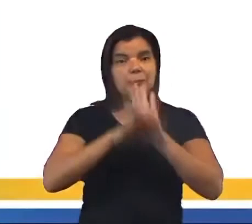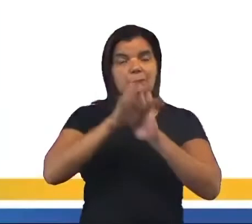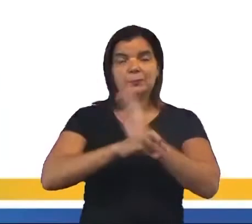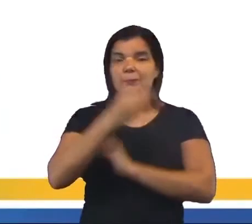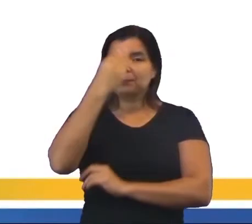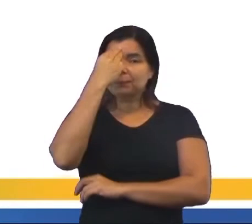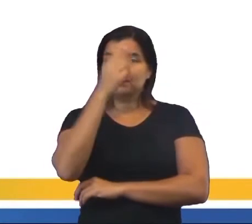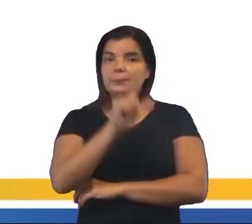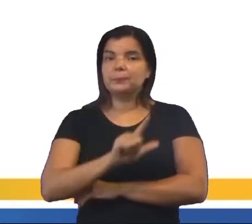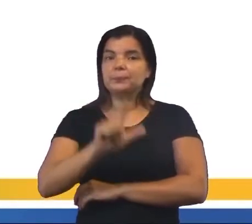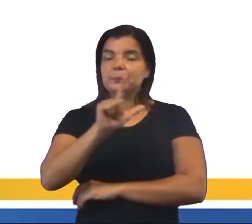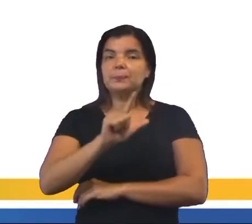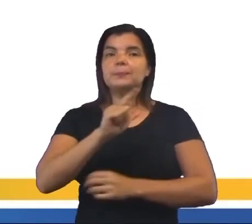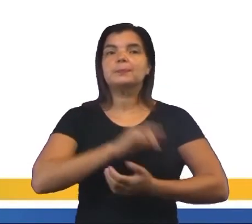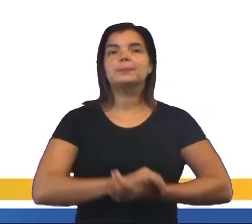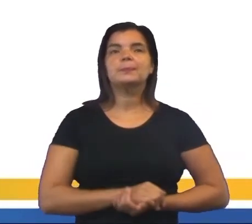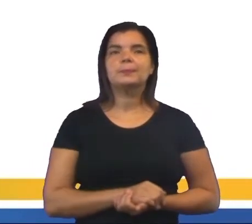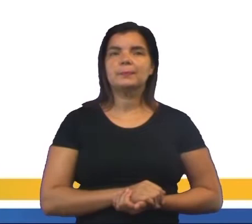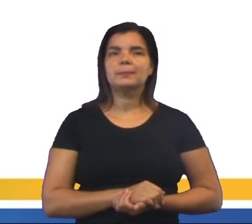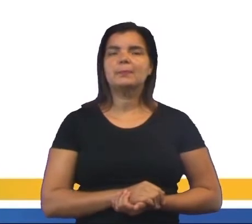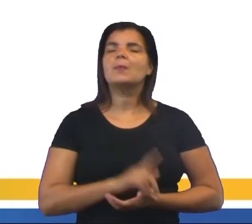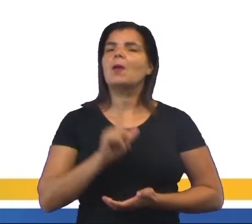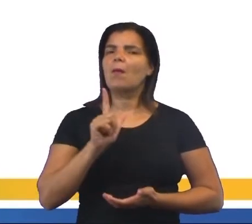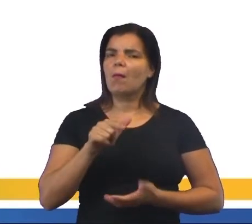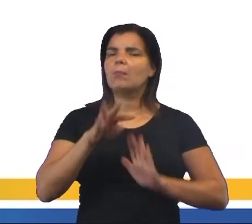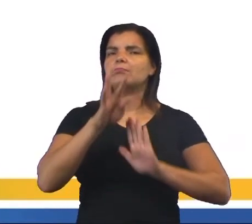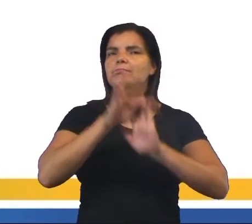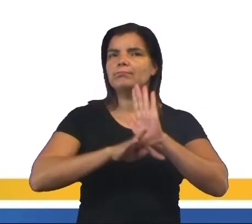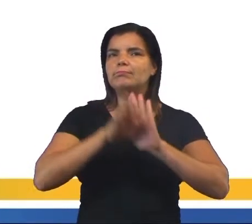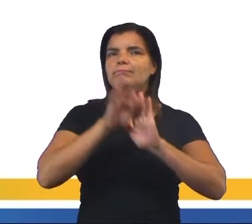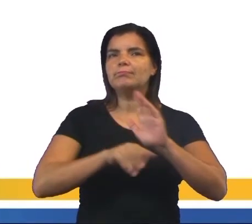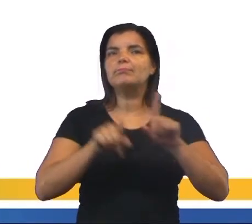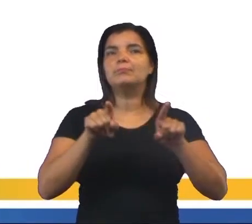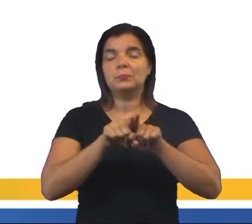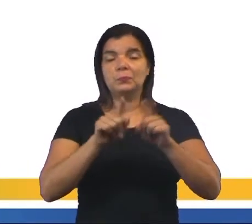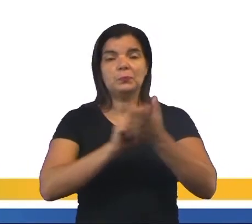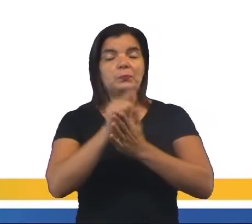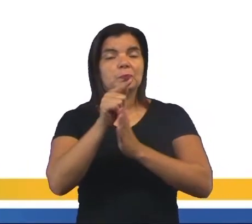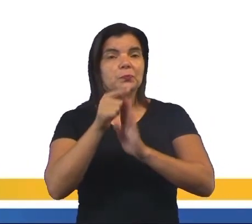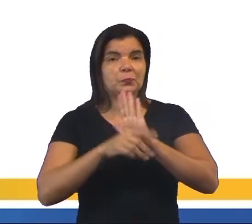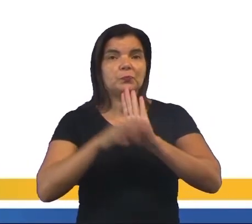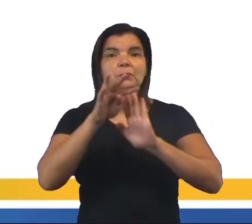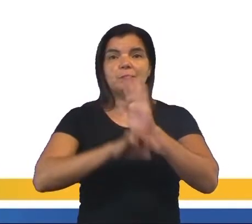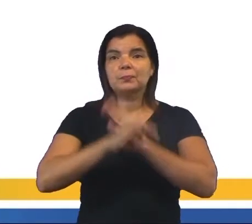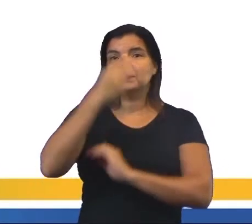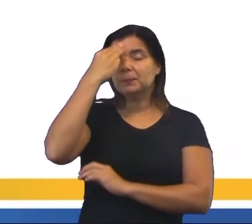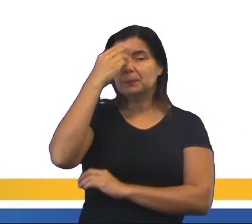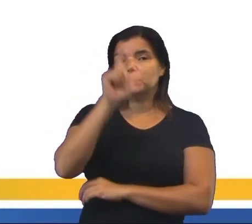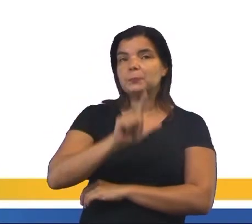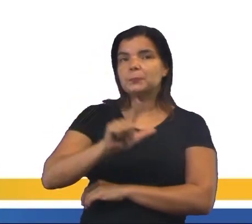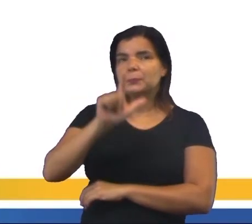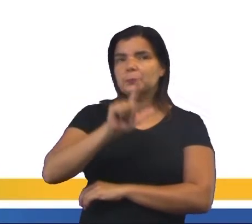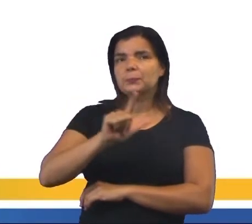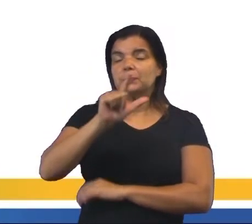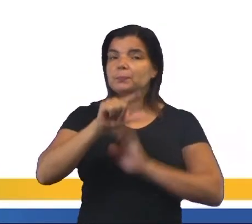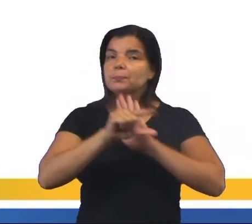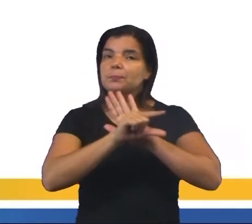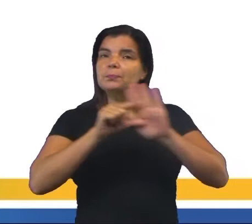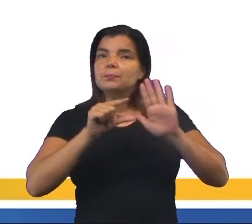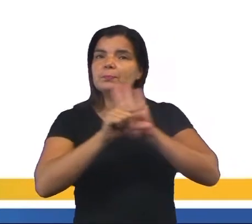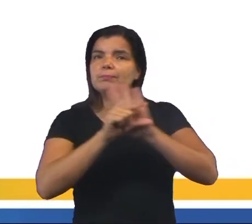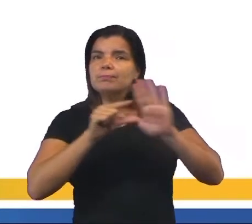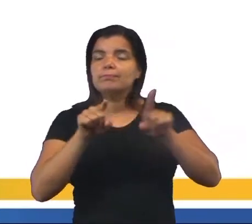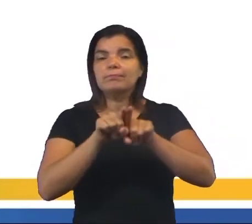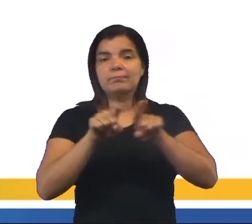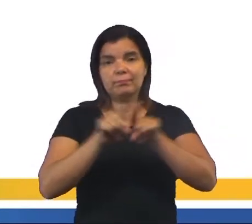literárias. Vamos lá. Há no gênero memórias literárias, trechos com marcas